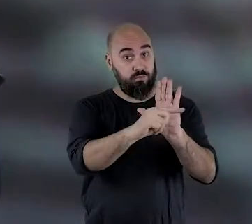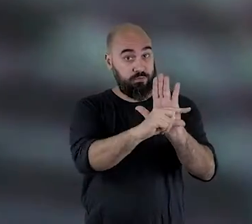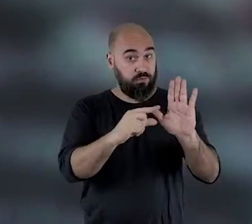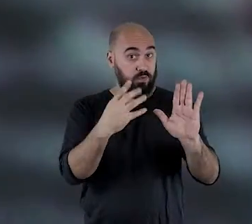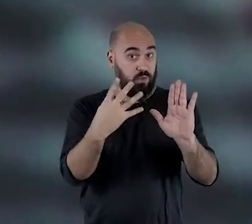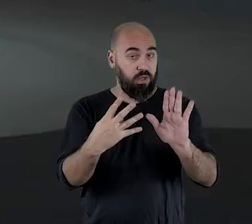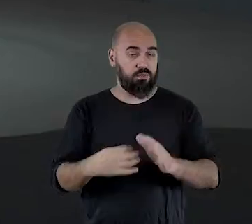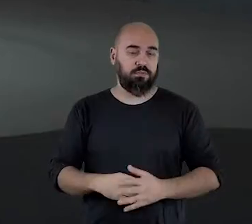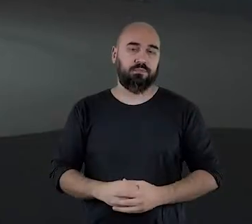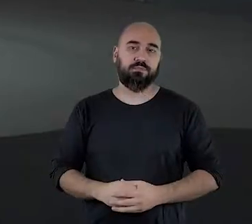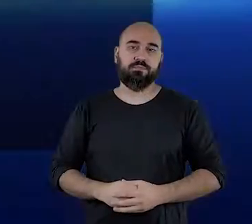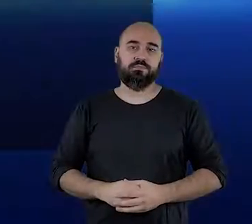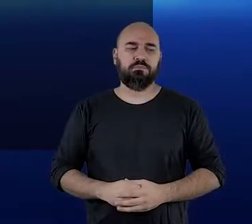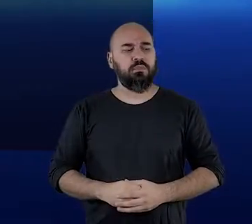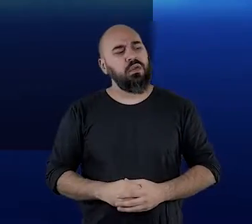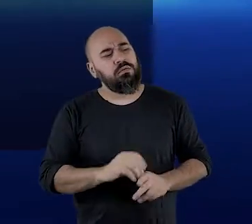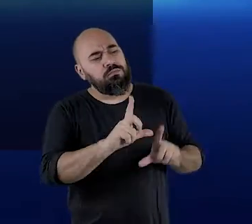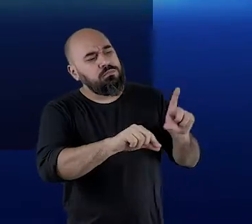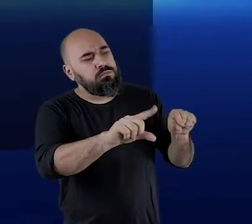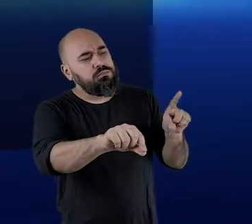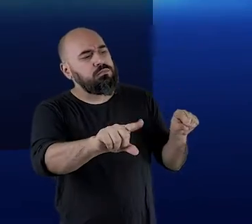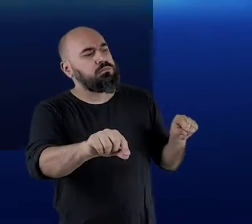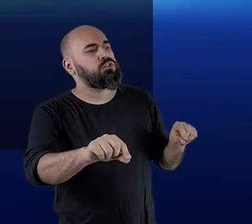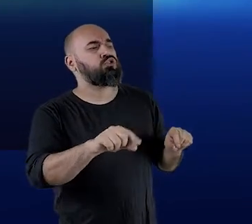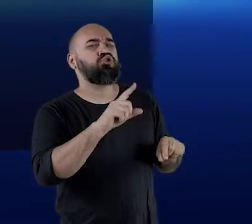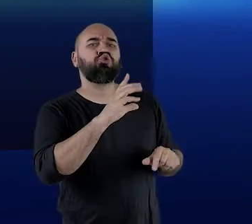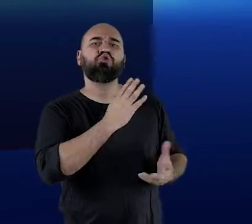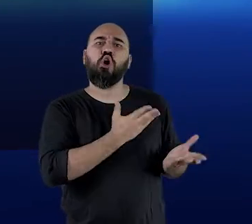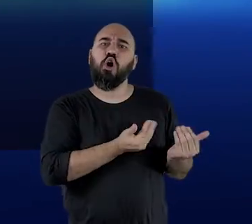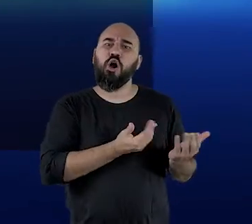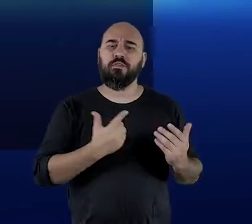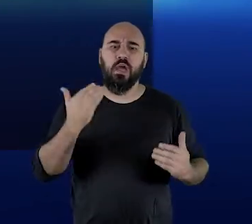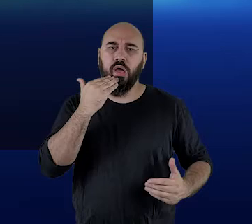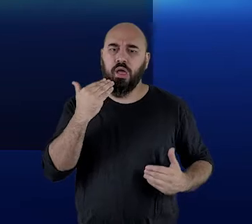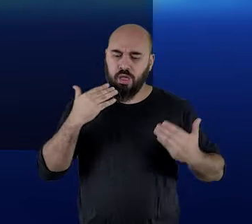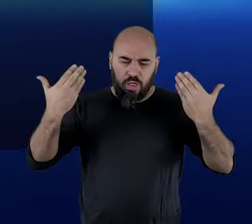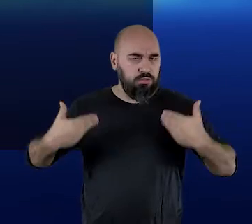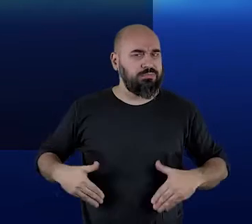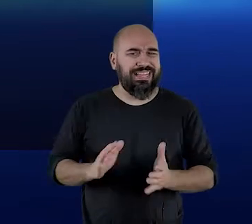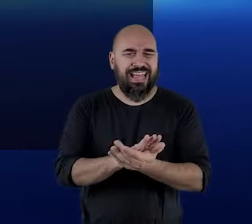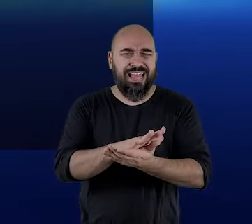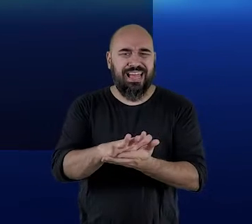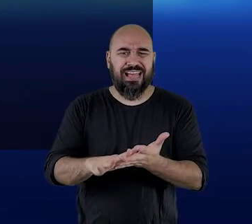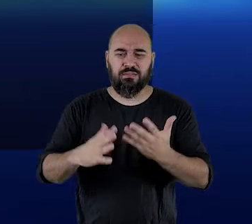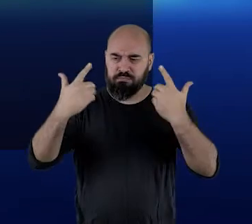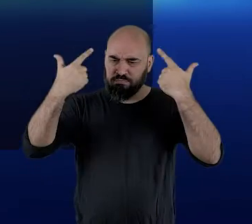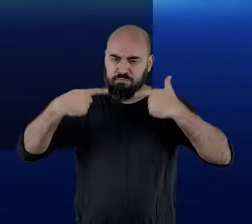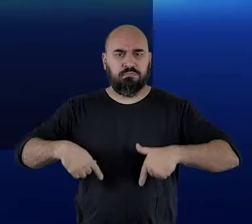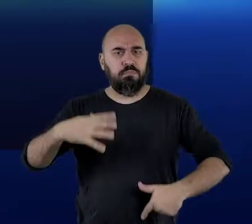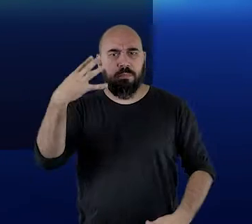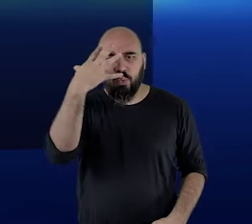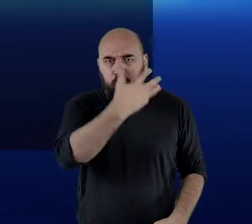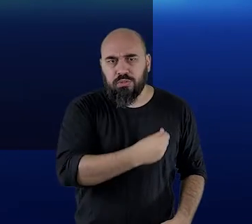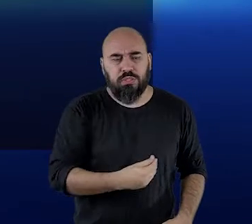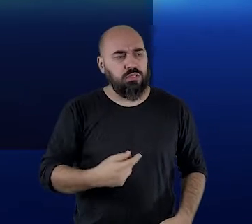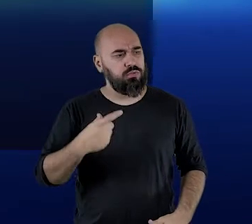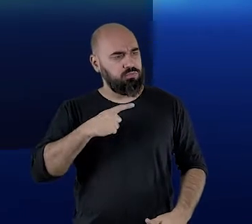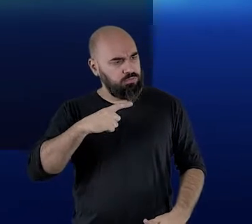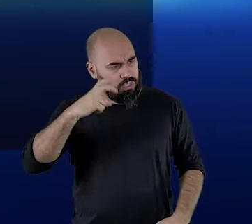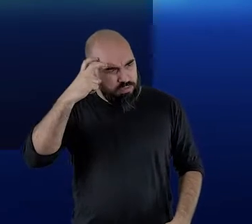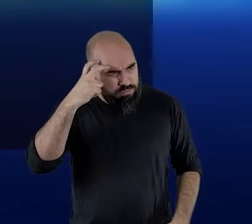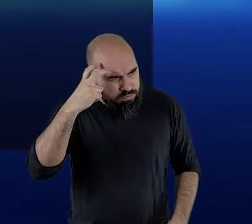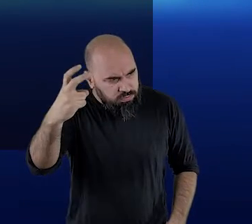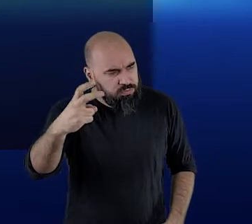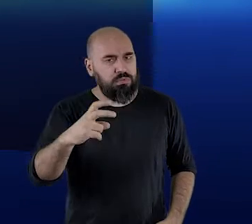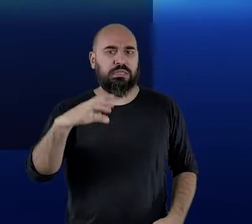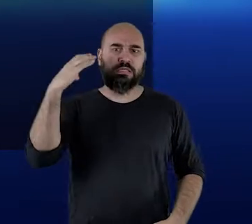assim: jovens sem nenhum defeito, de boa aparência, instruídos em toda a sabedoria,